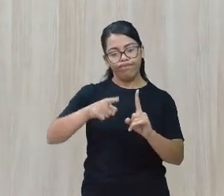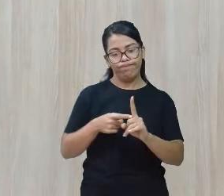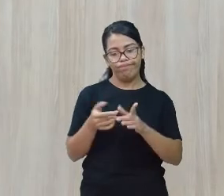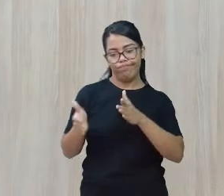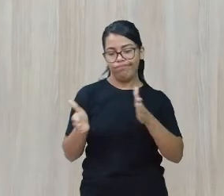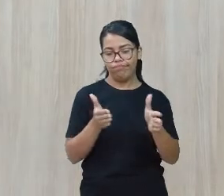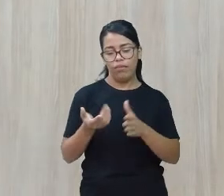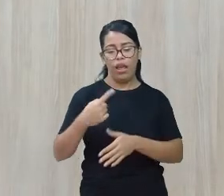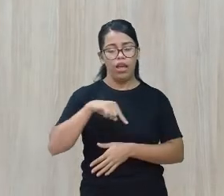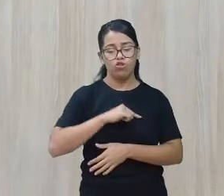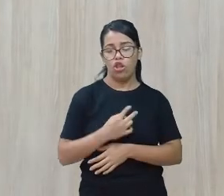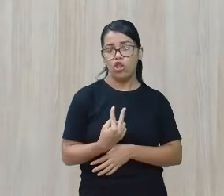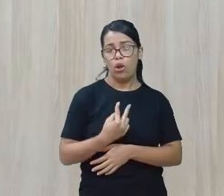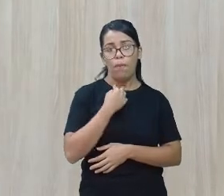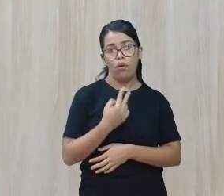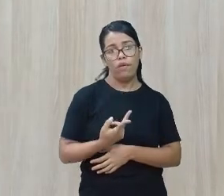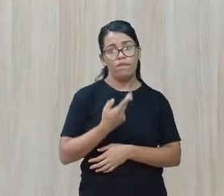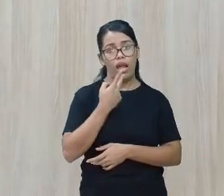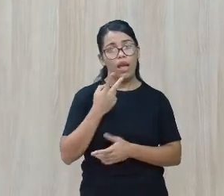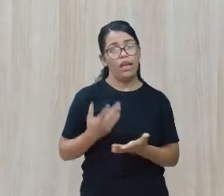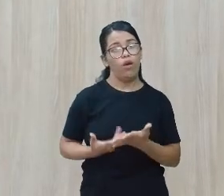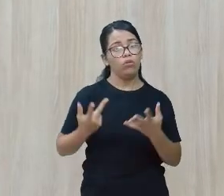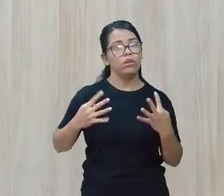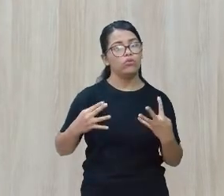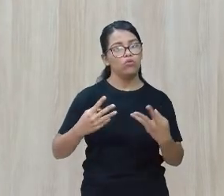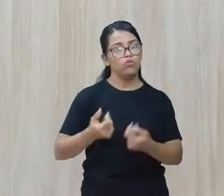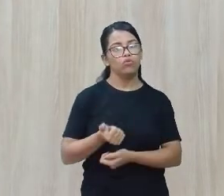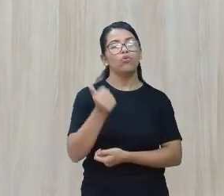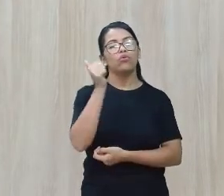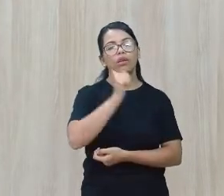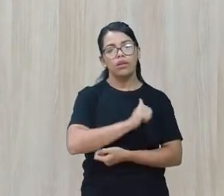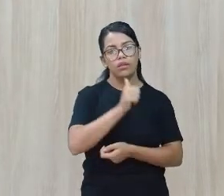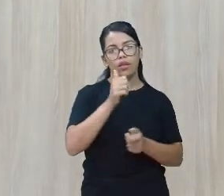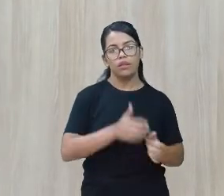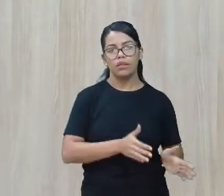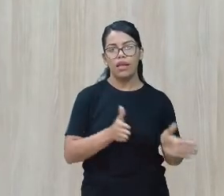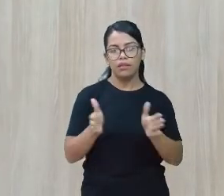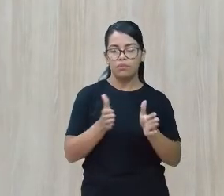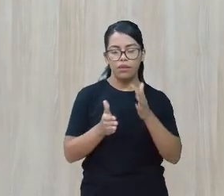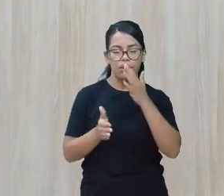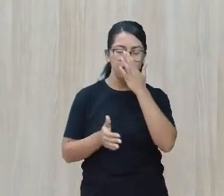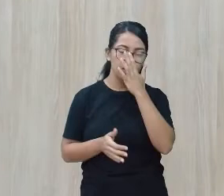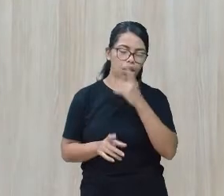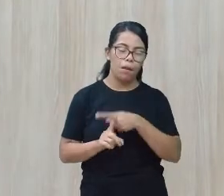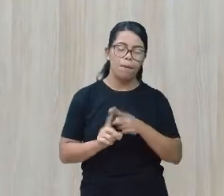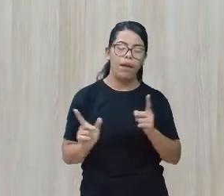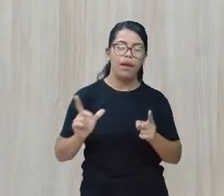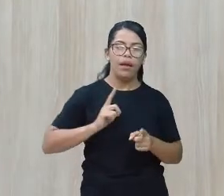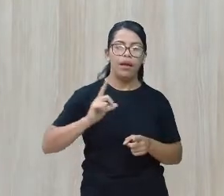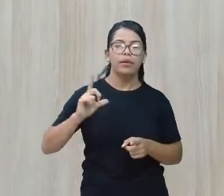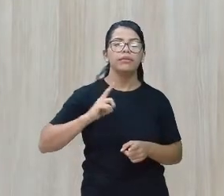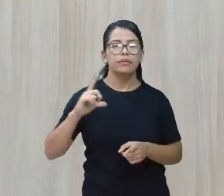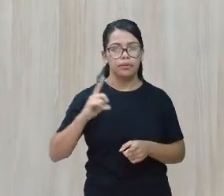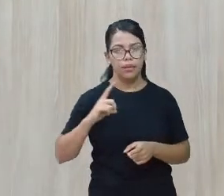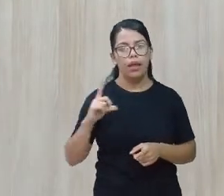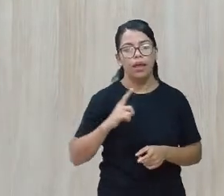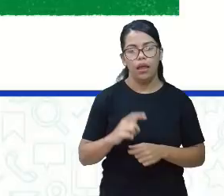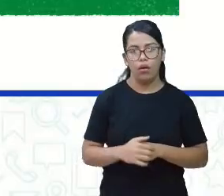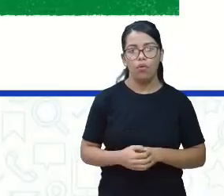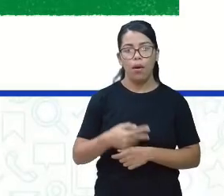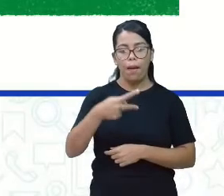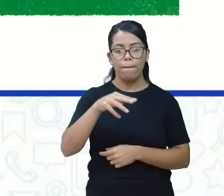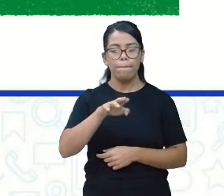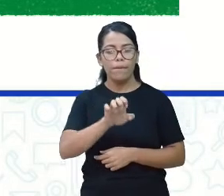dizer que acontece com todas as meninas, mas existe uma predisposição para que aconteça. Então,